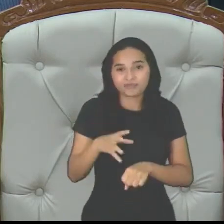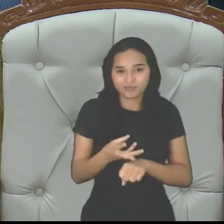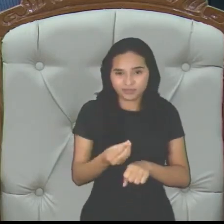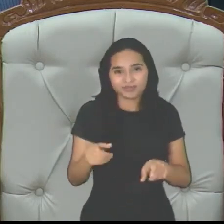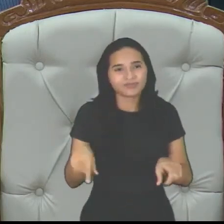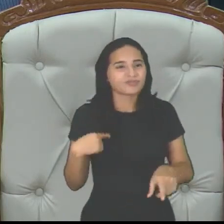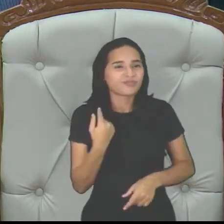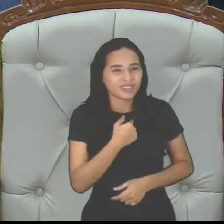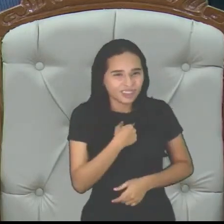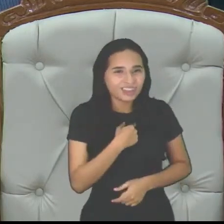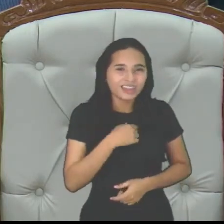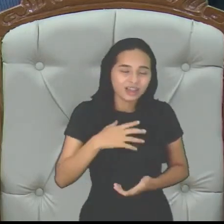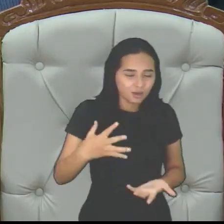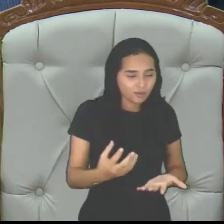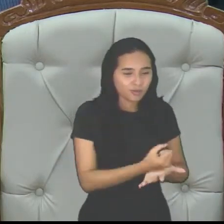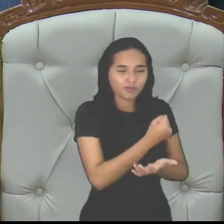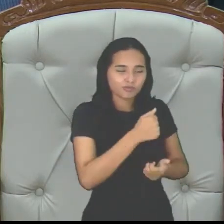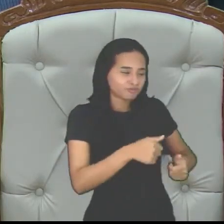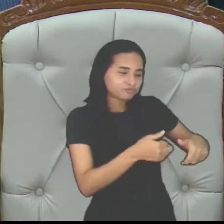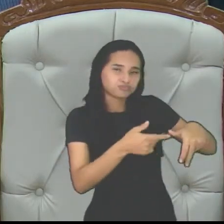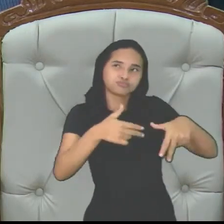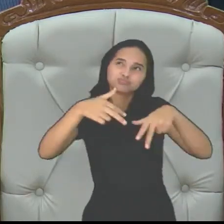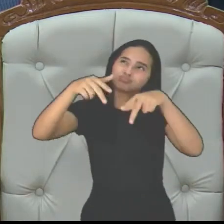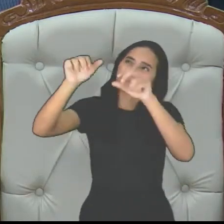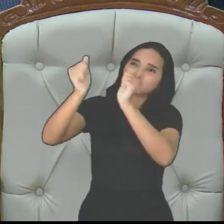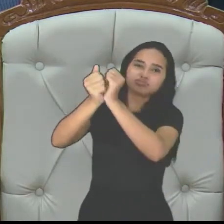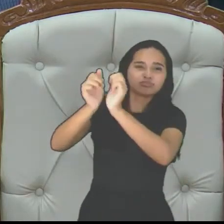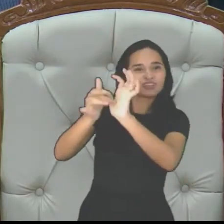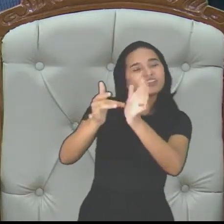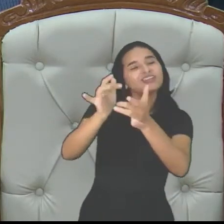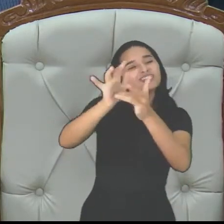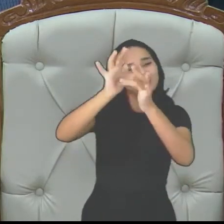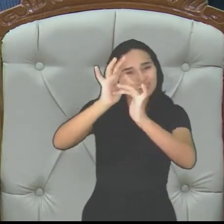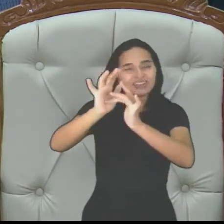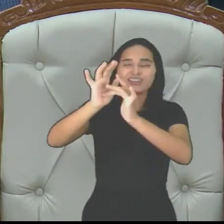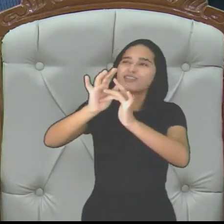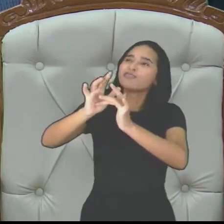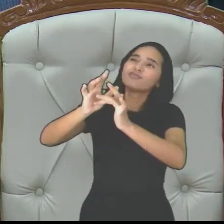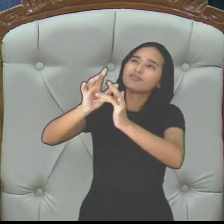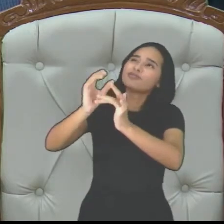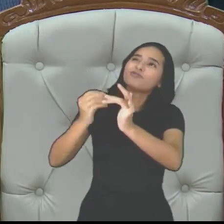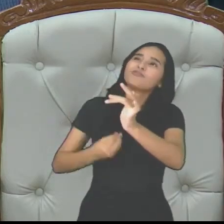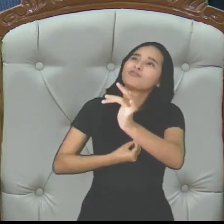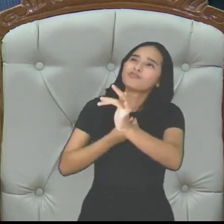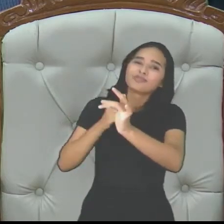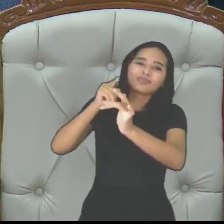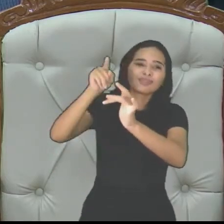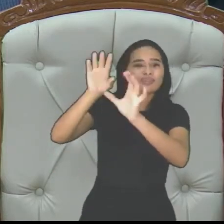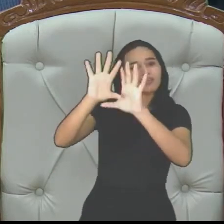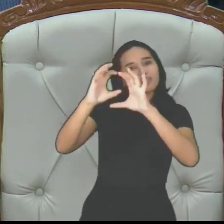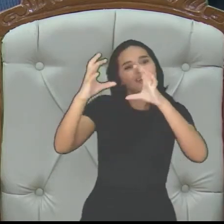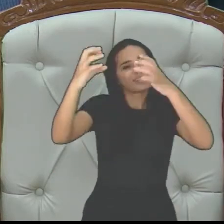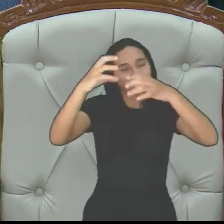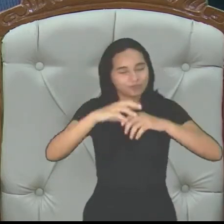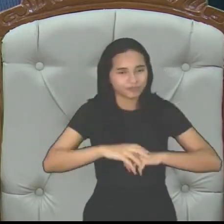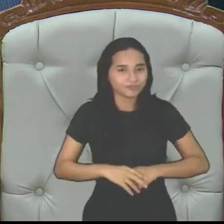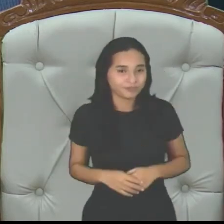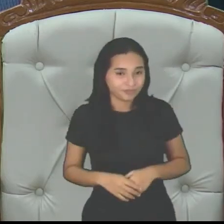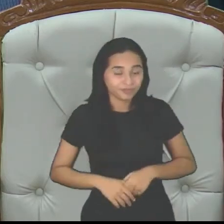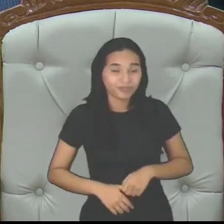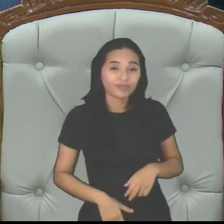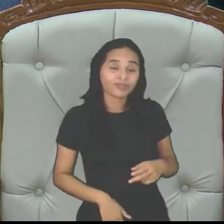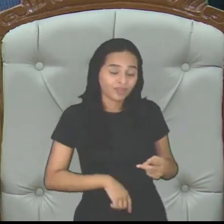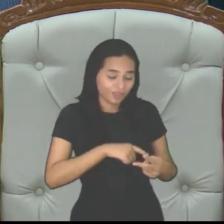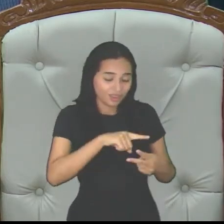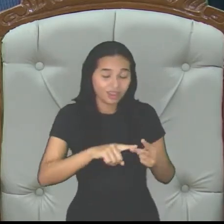nós seremos arrebatados com Cristo Jesus e estarmos com ele nas nuvens. Estas duas epístolas, primeira